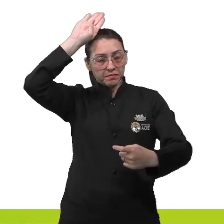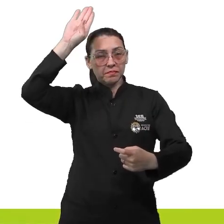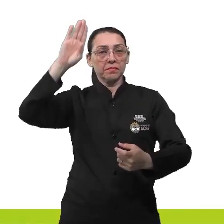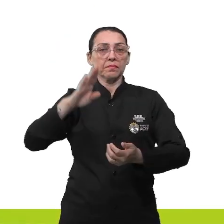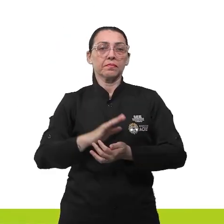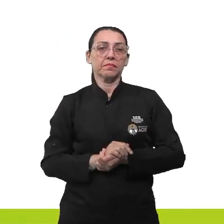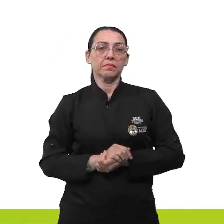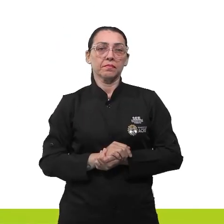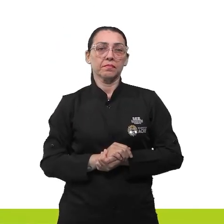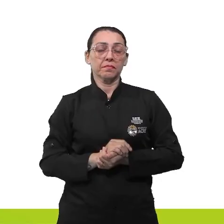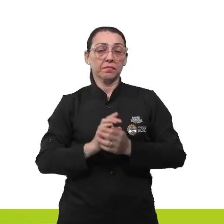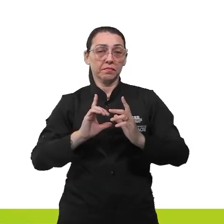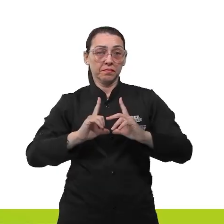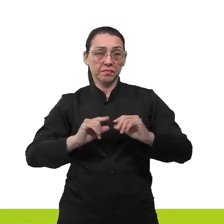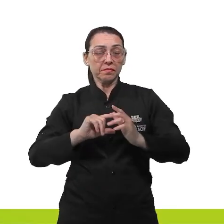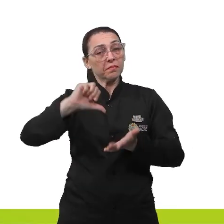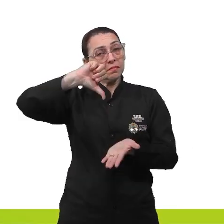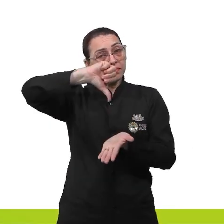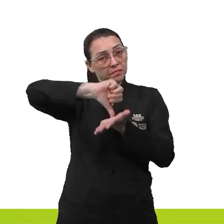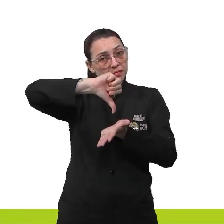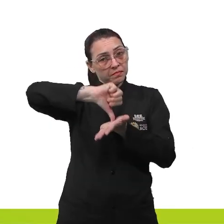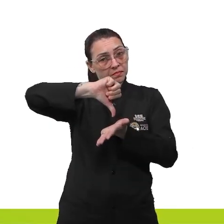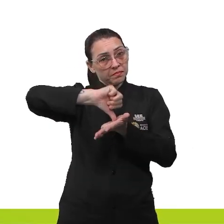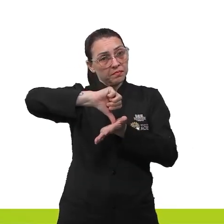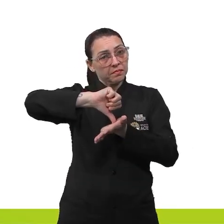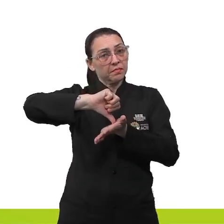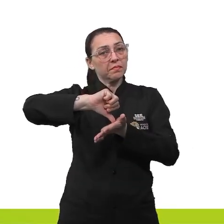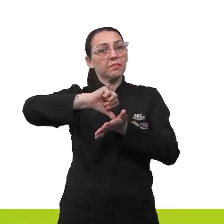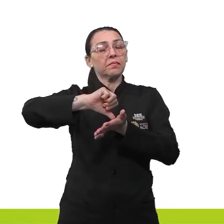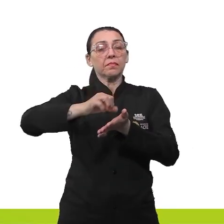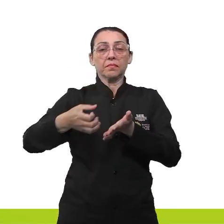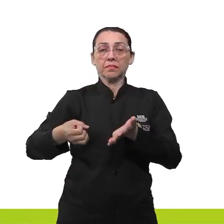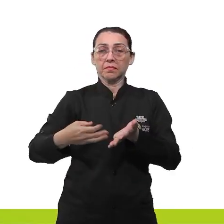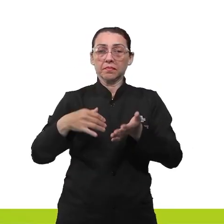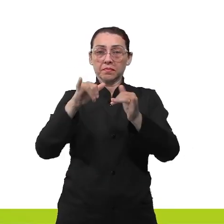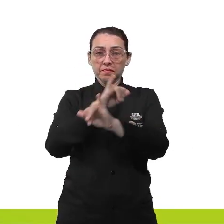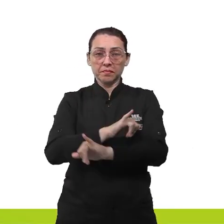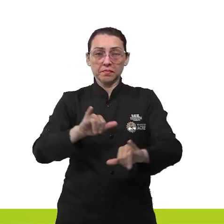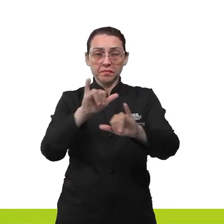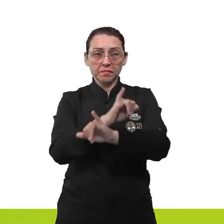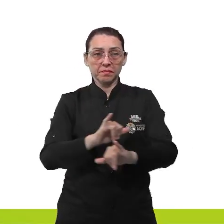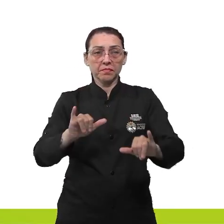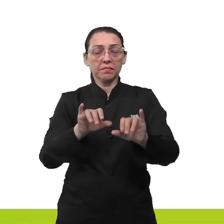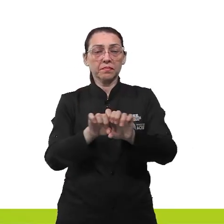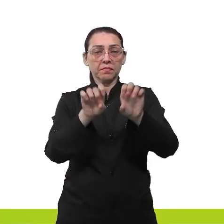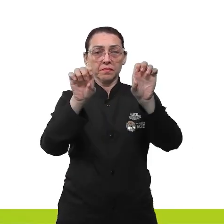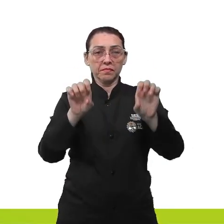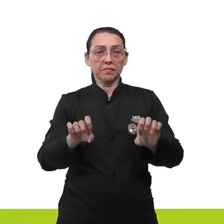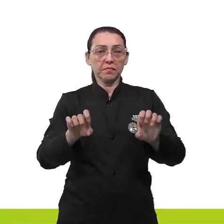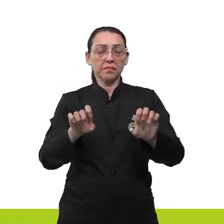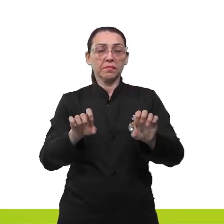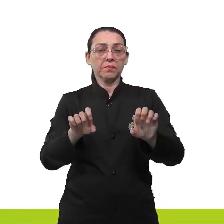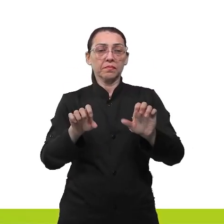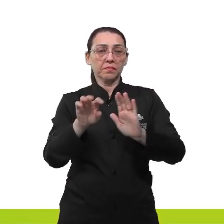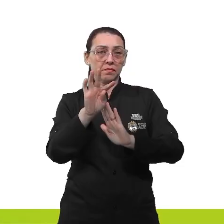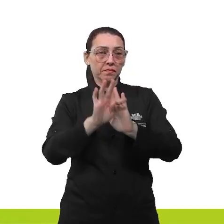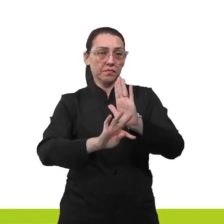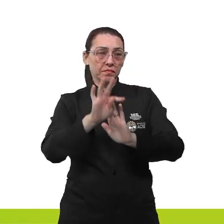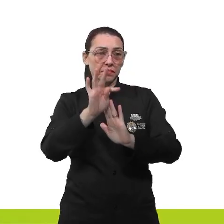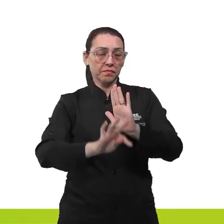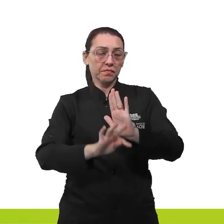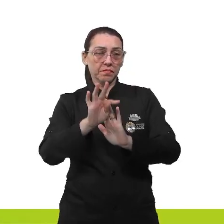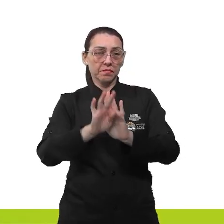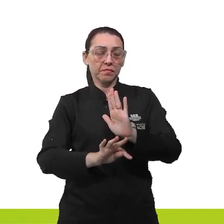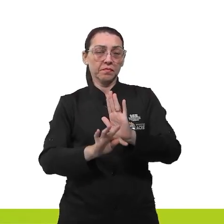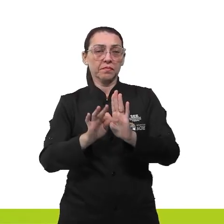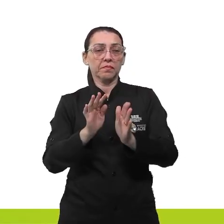fogo total, cessar fogo. É uma notícia aí que circulou recentemente. Então, aí a estrutura do texto informativo, ó, o que